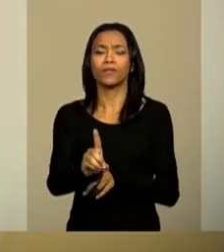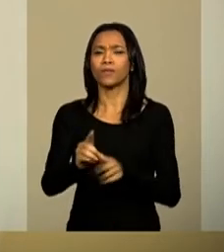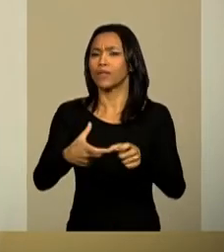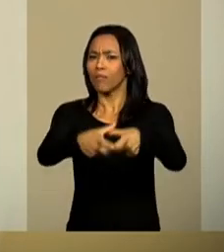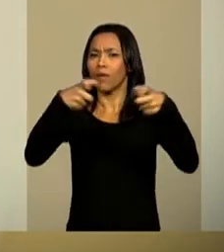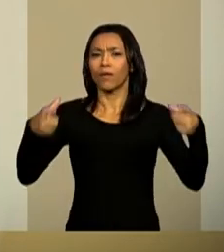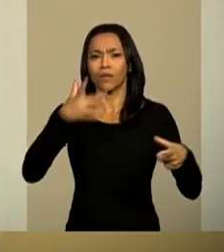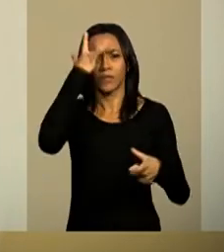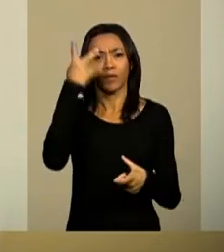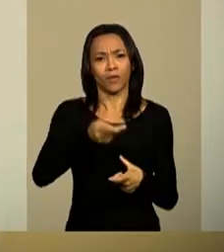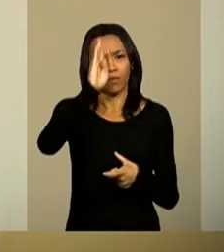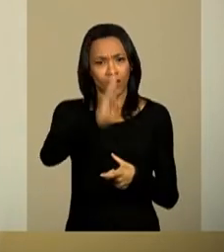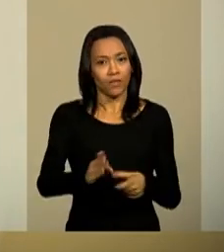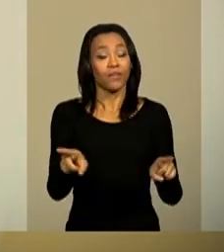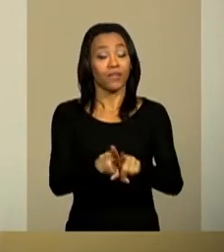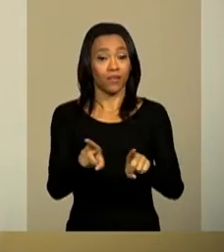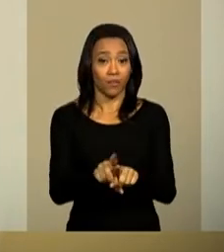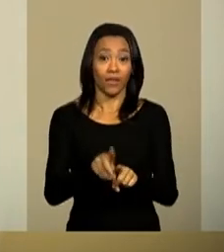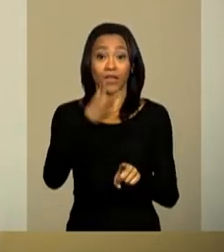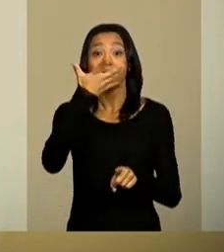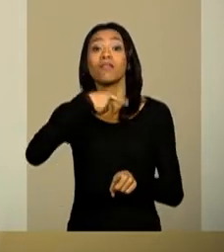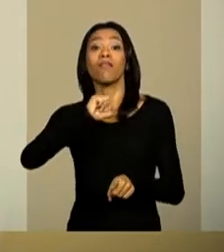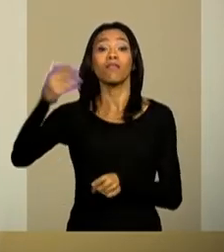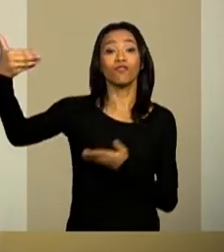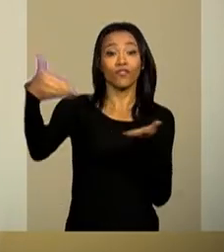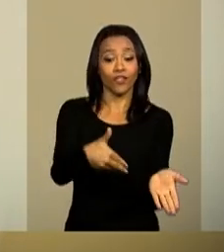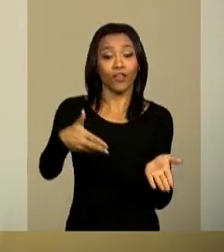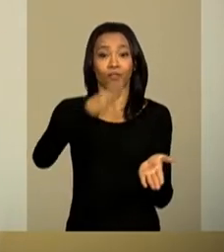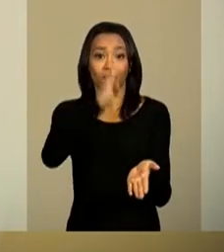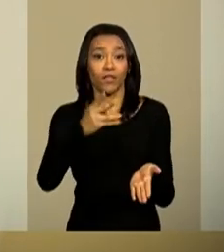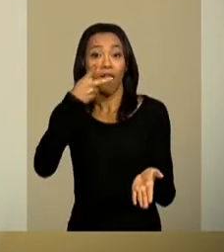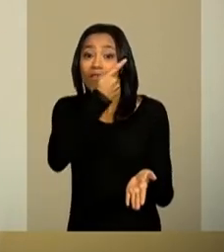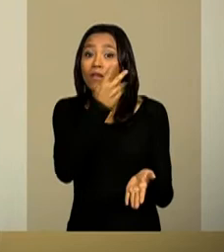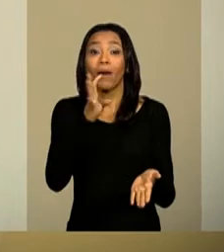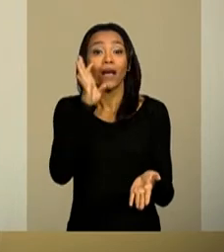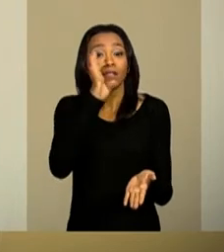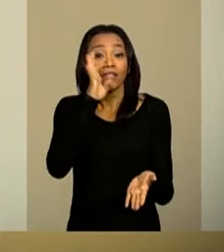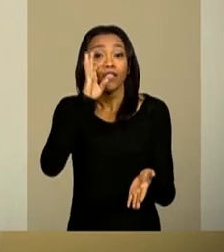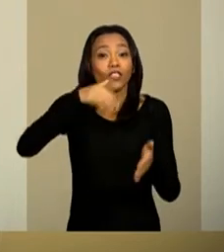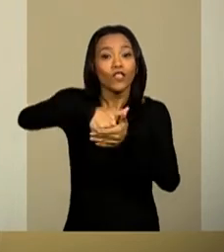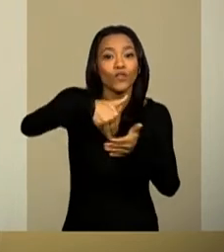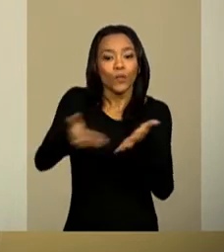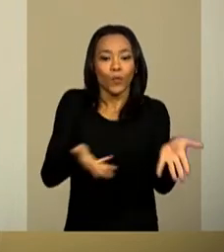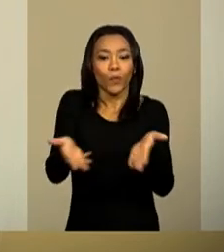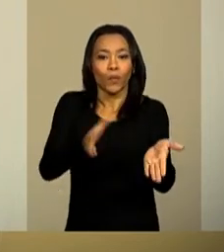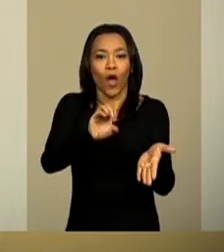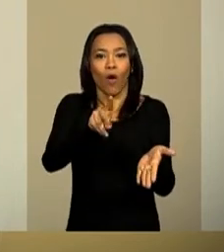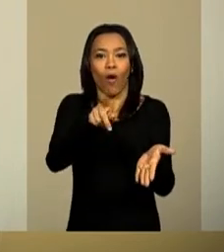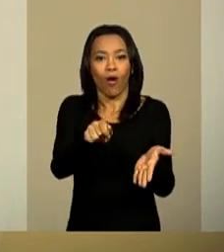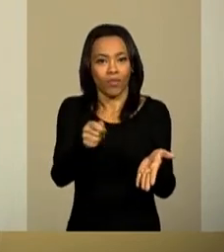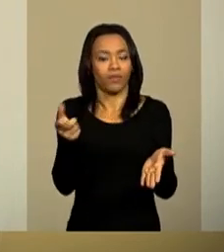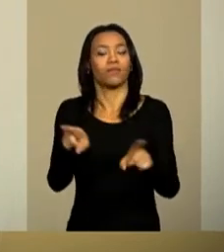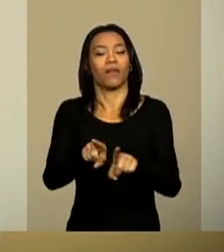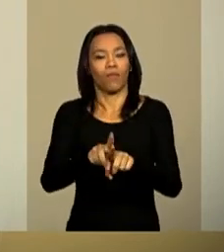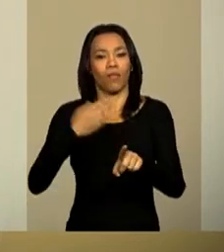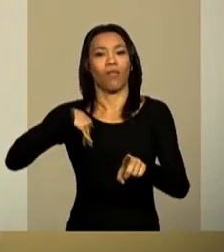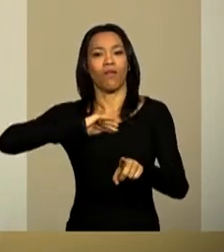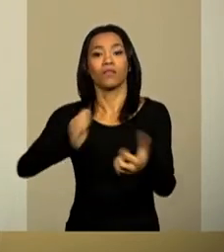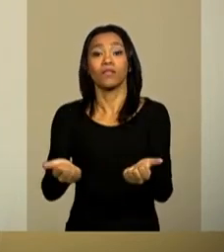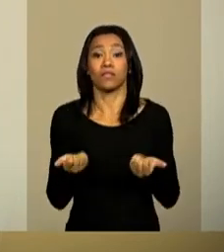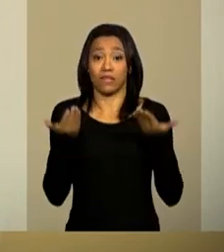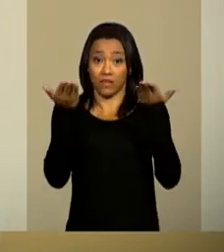dos brasileiros e dos nossos visitantes que querem assistir os Jogos da Copa. Estamos entregando também